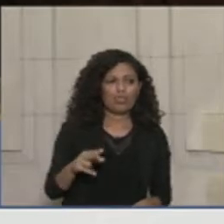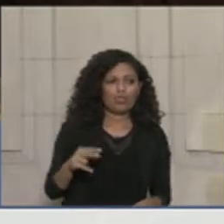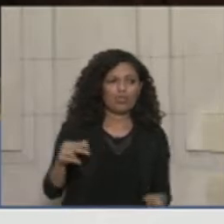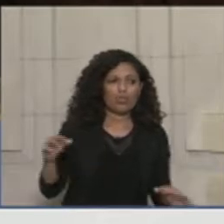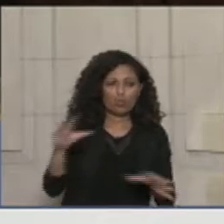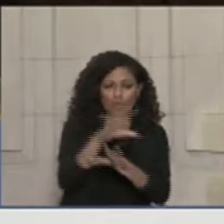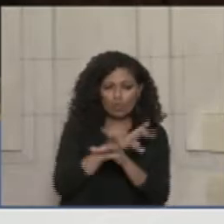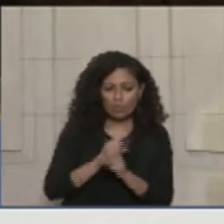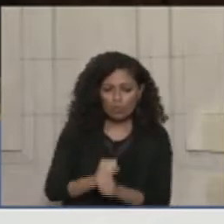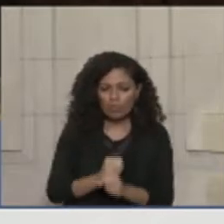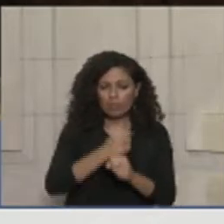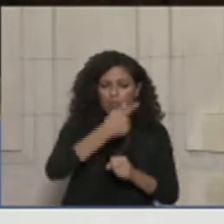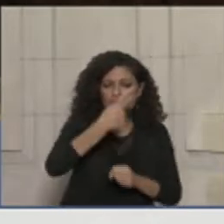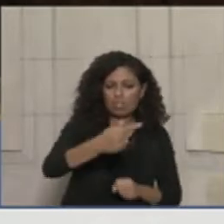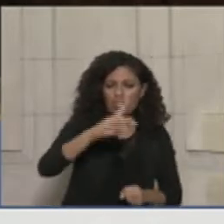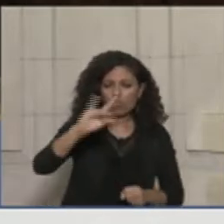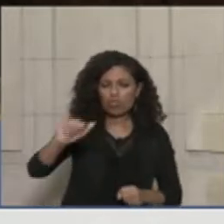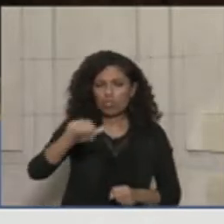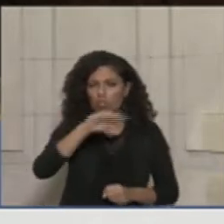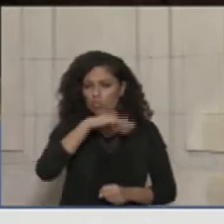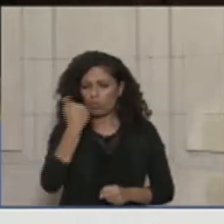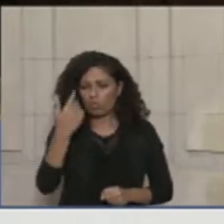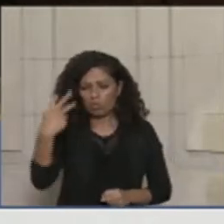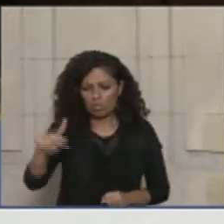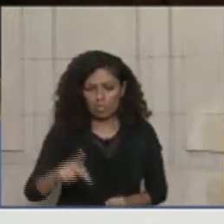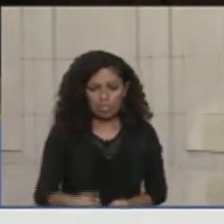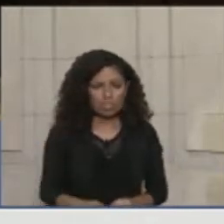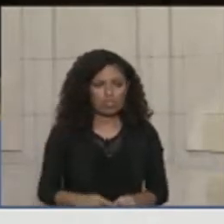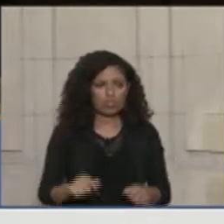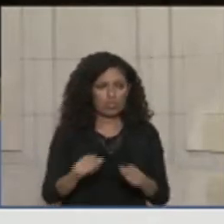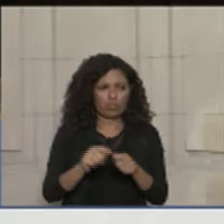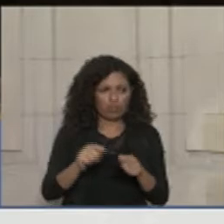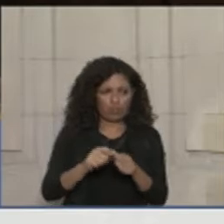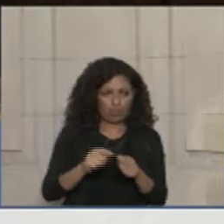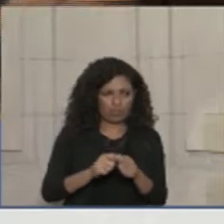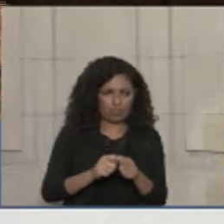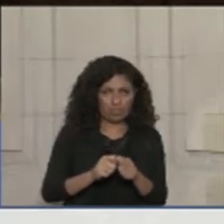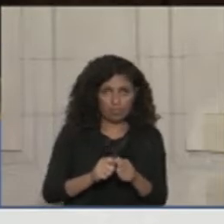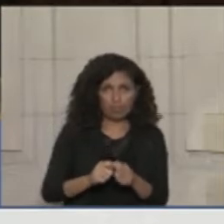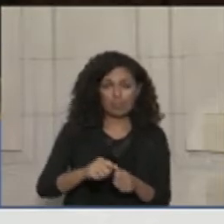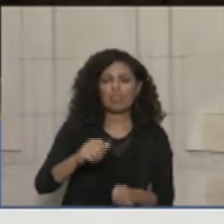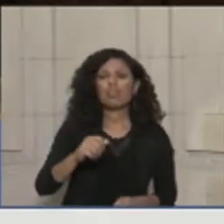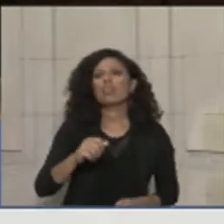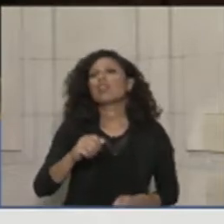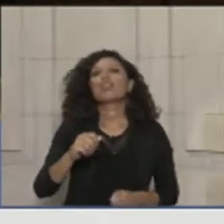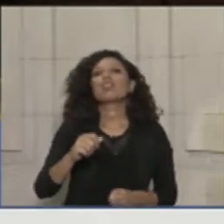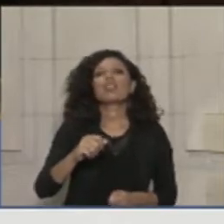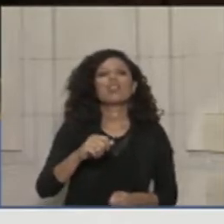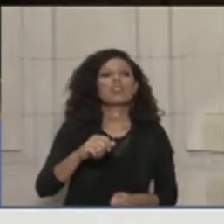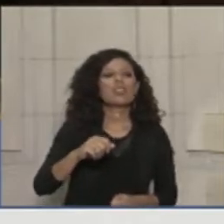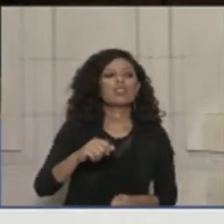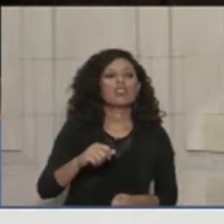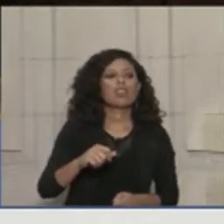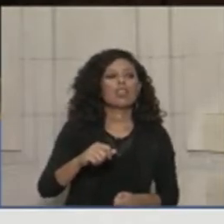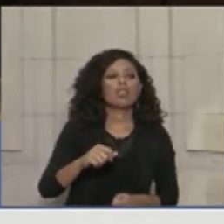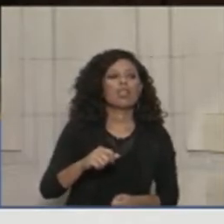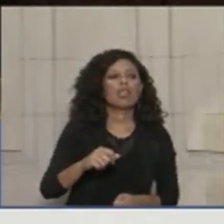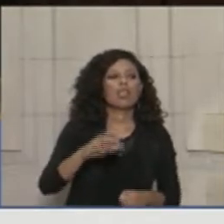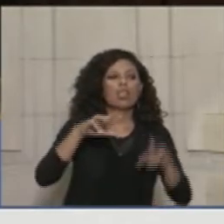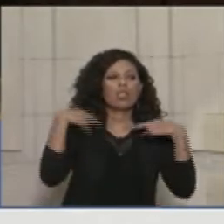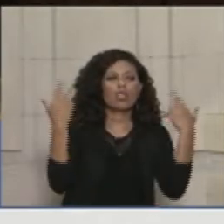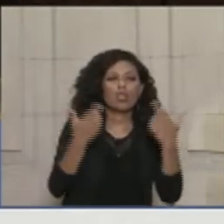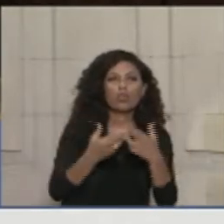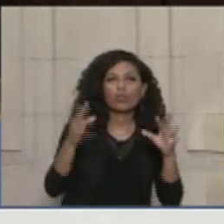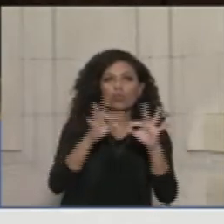7 dias de sua morte e fazer a missa de 7 dias ali na Igreja da Candelária, todos os parentes, amigos